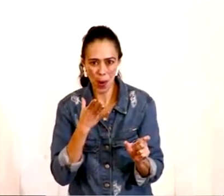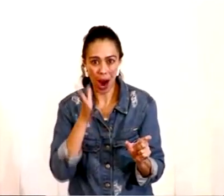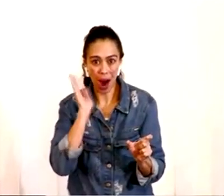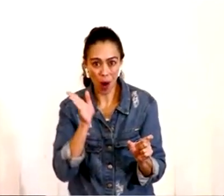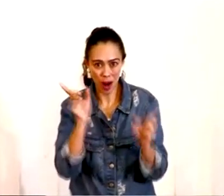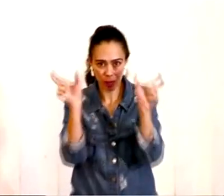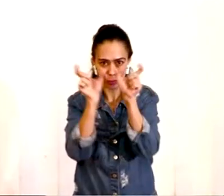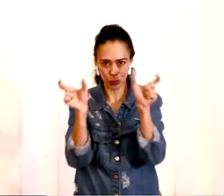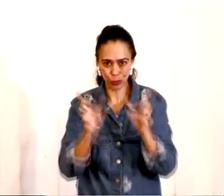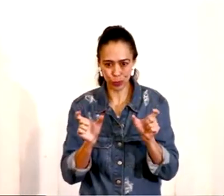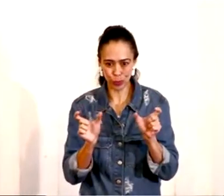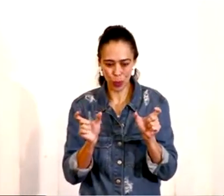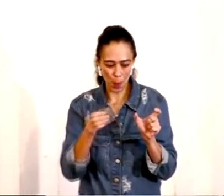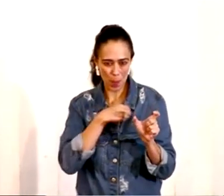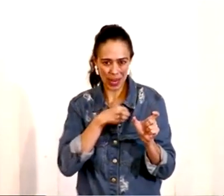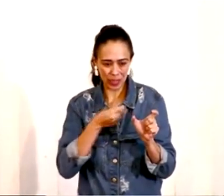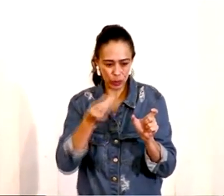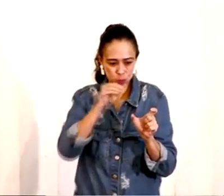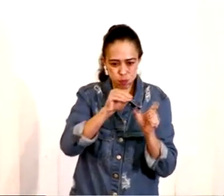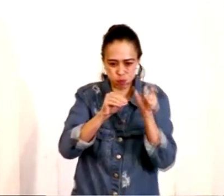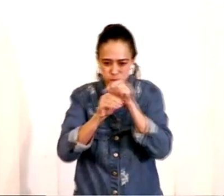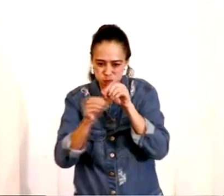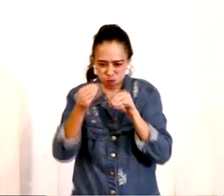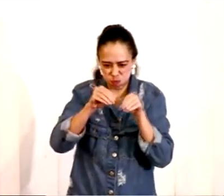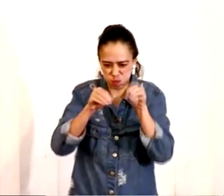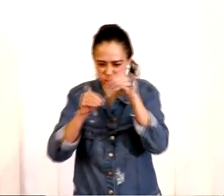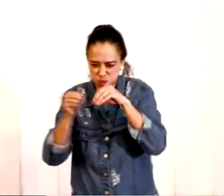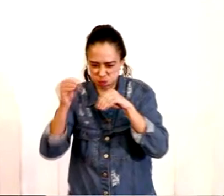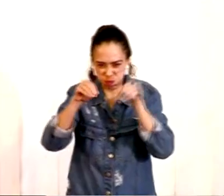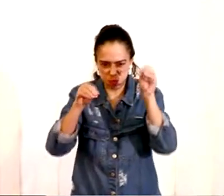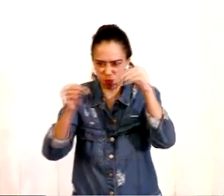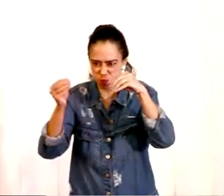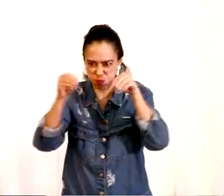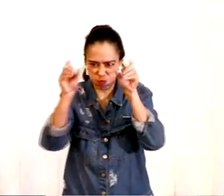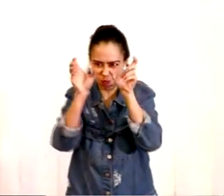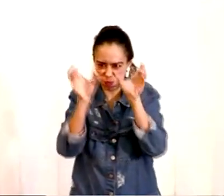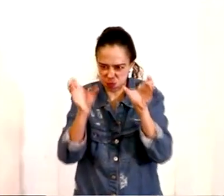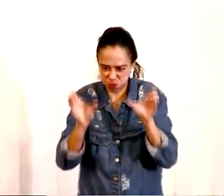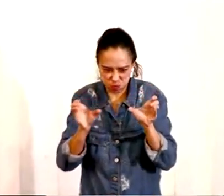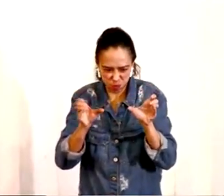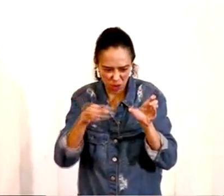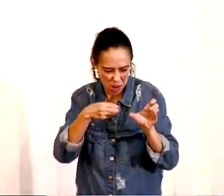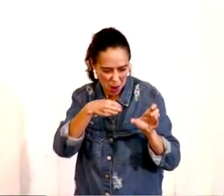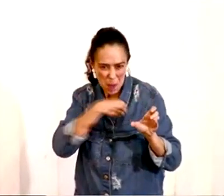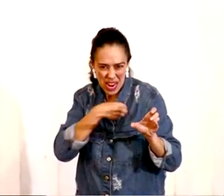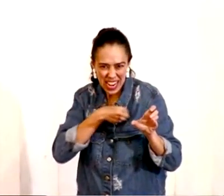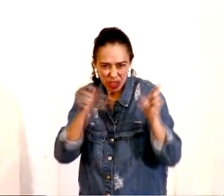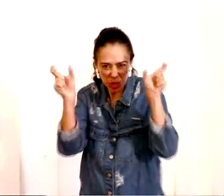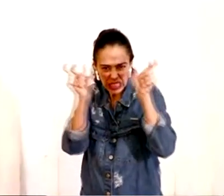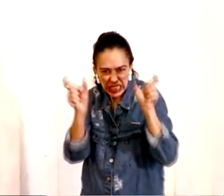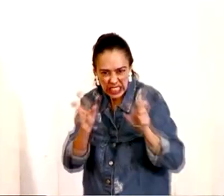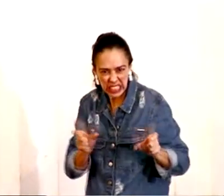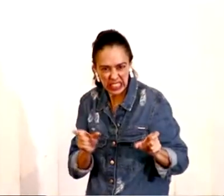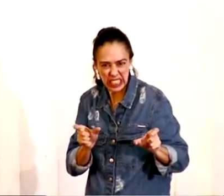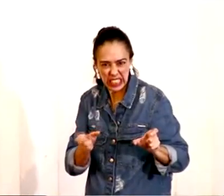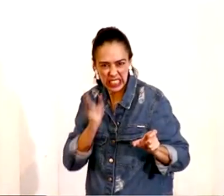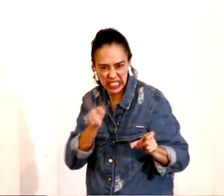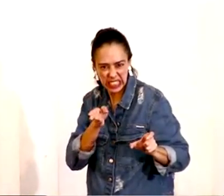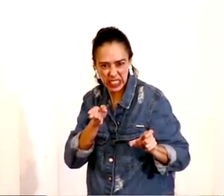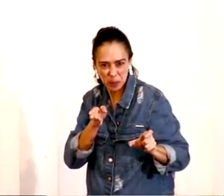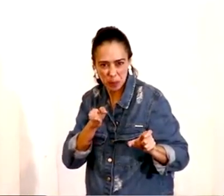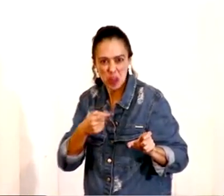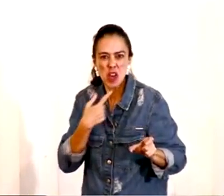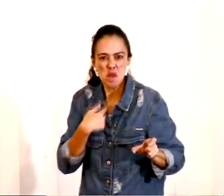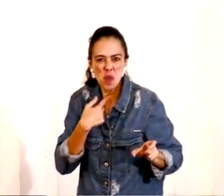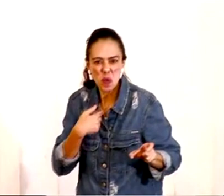sua funcionalidade, ele não deseja o bem. O bem que nós fazemos porque